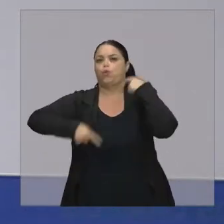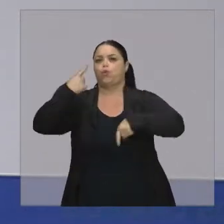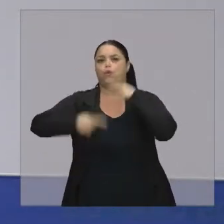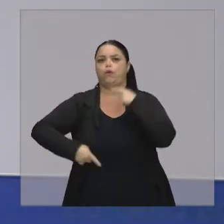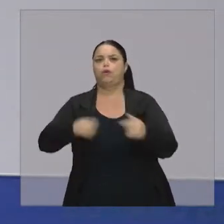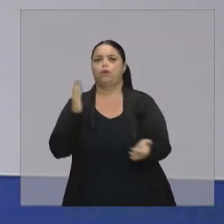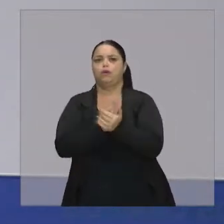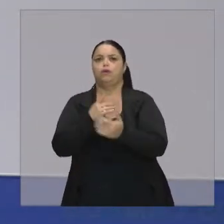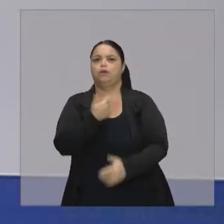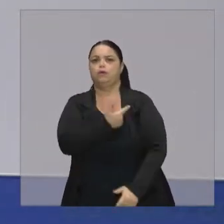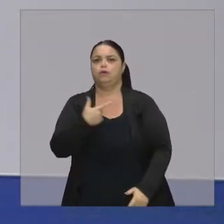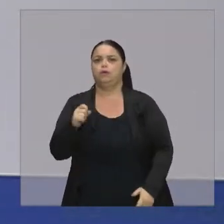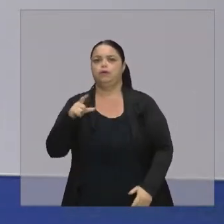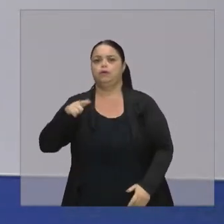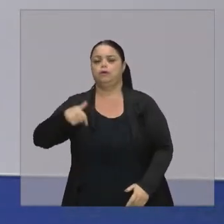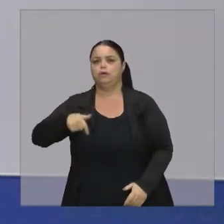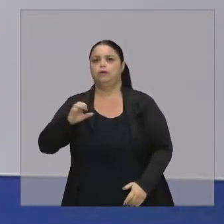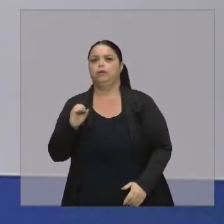processo